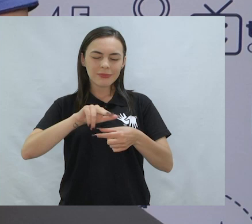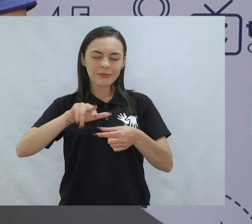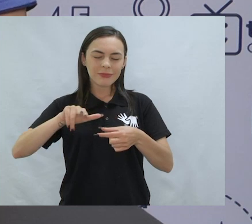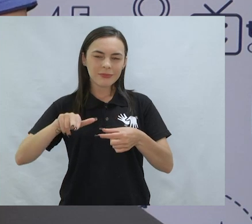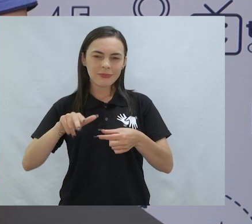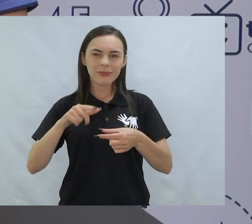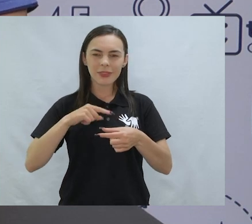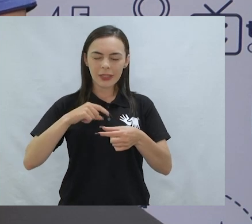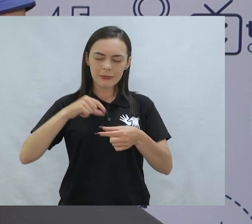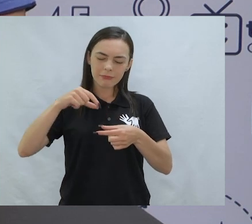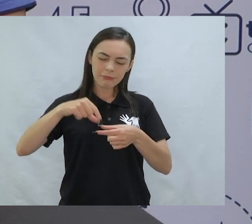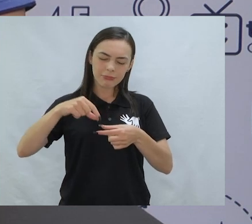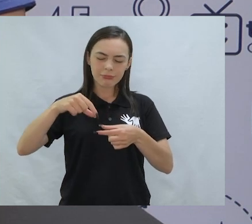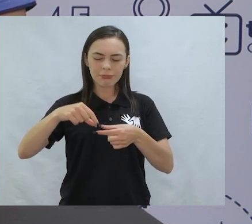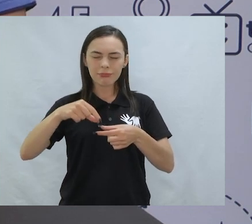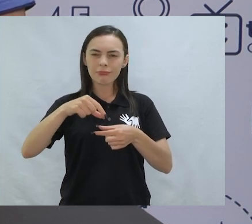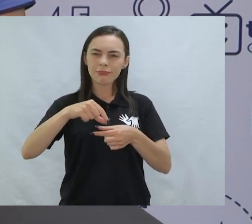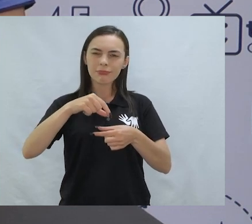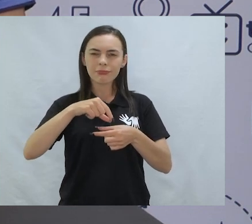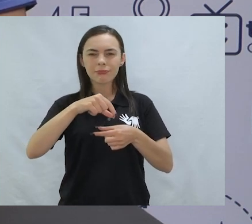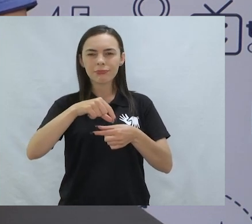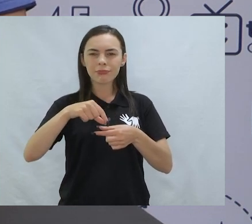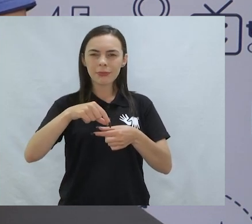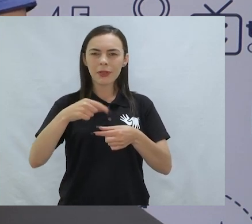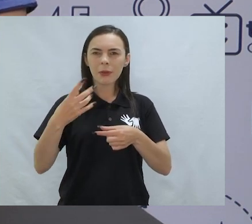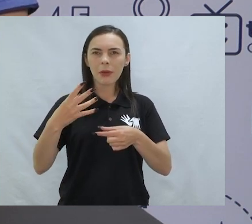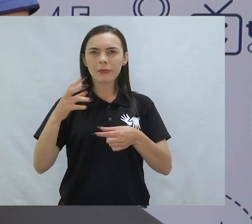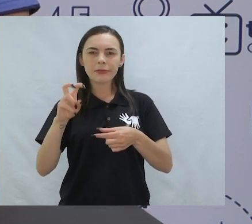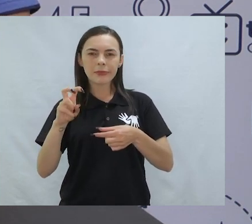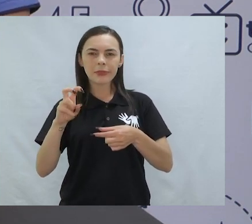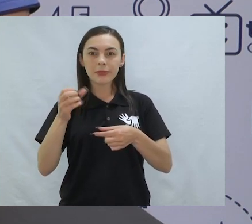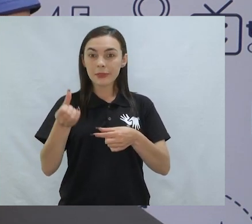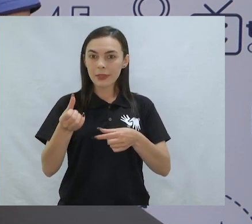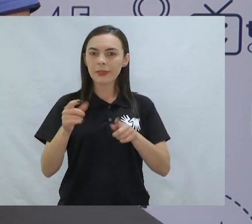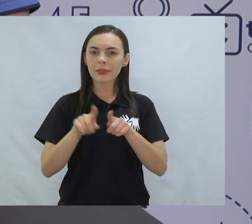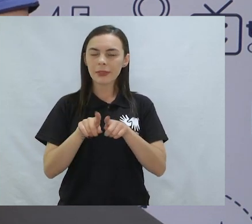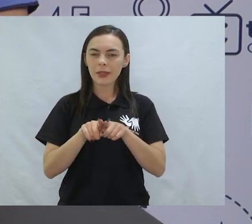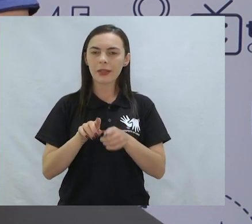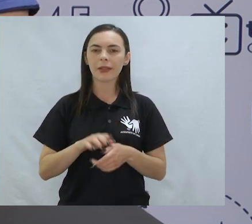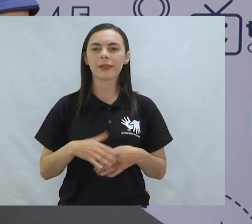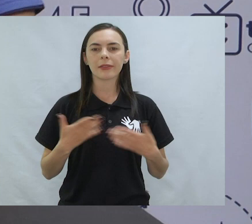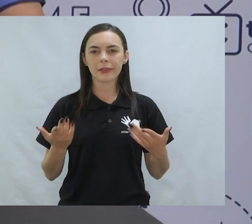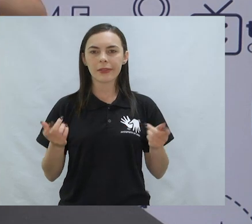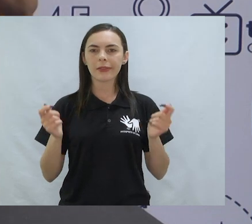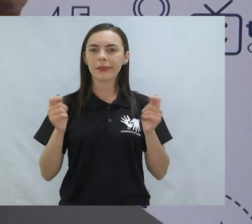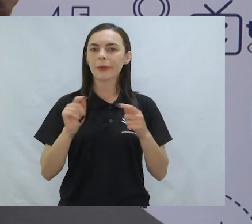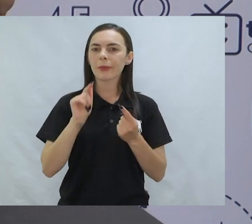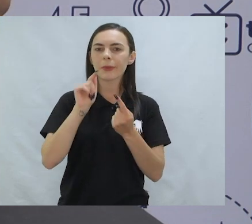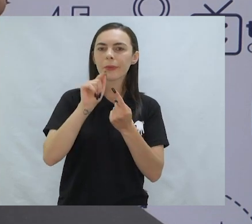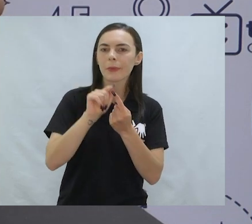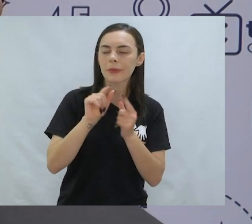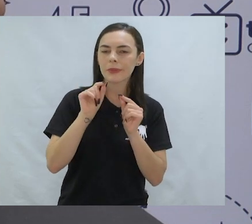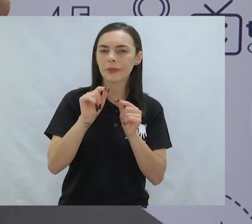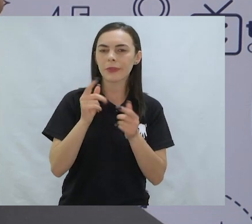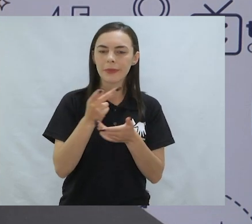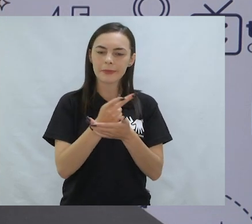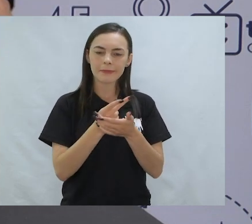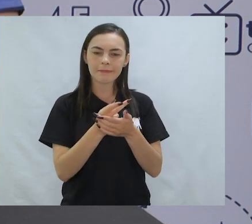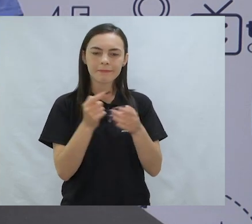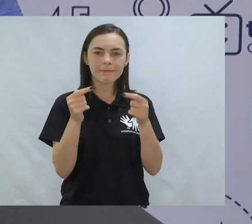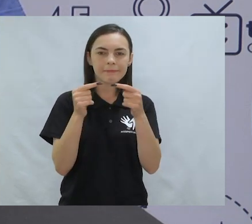diferentes números. Tem uma bolinha, duas bolinhas, três bolinhas, quatro, cinco e seis bolinhas. E a gente tem que